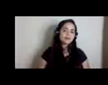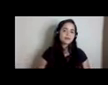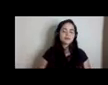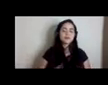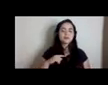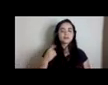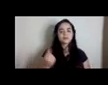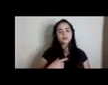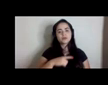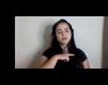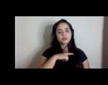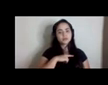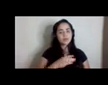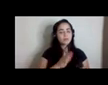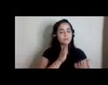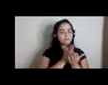nós temos um modelo.